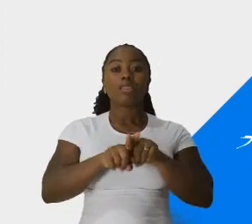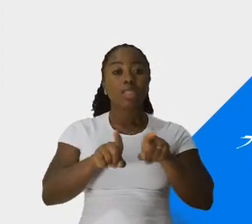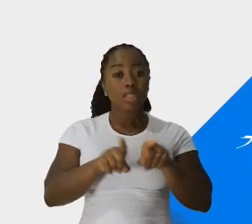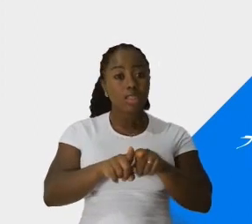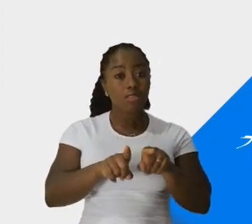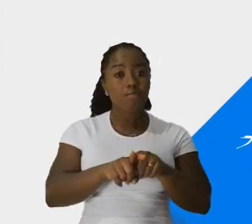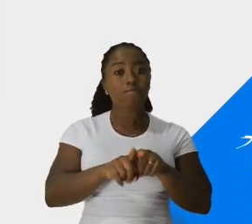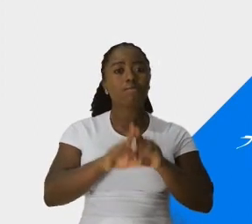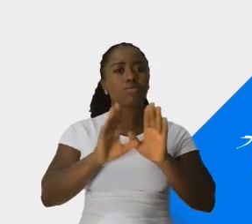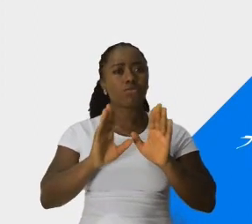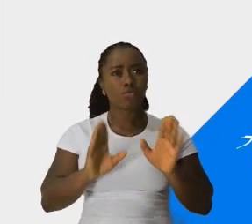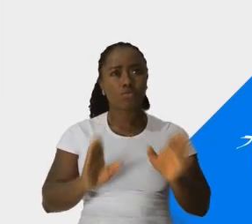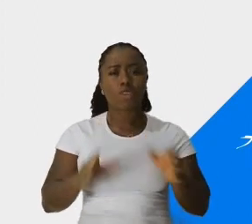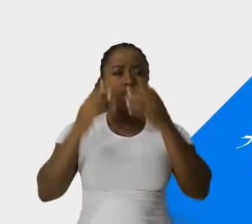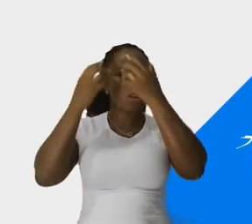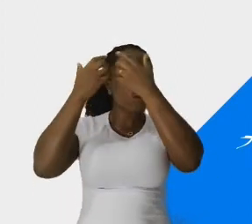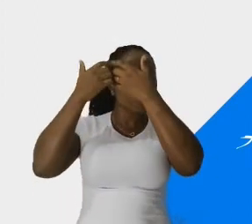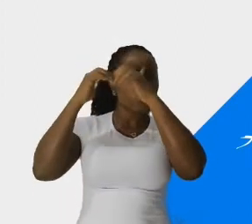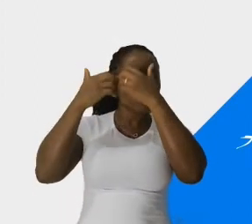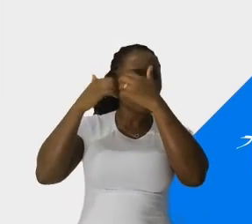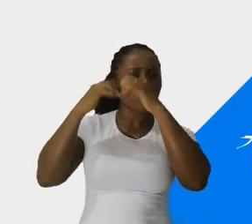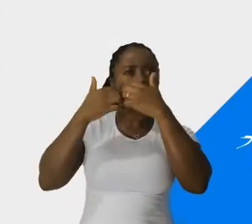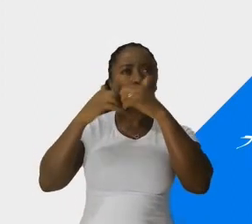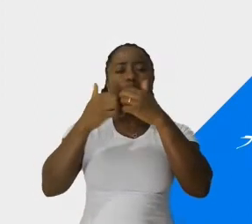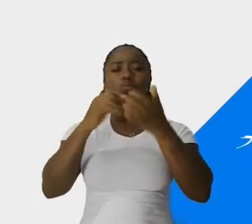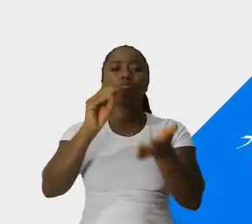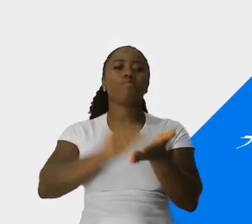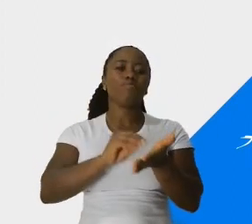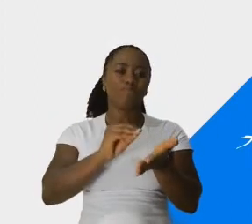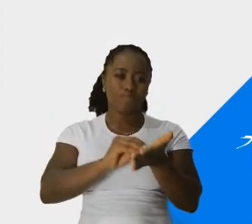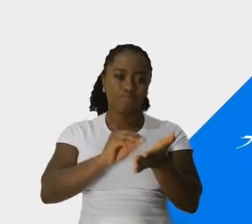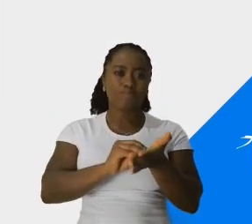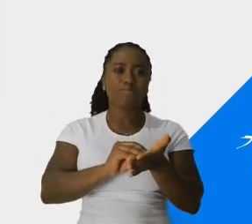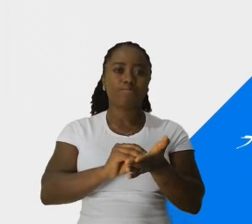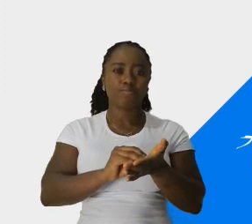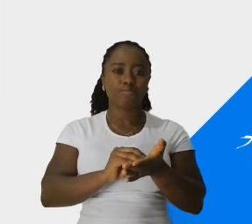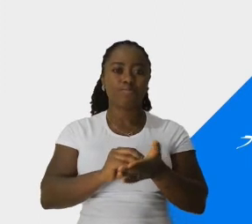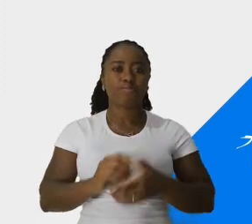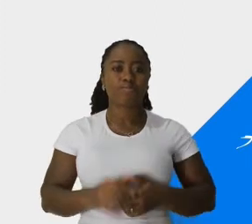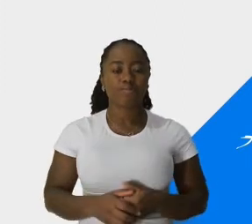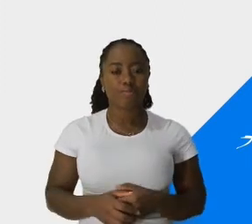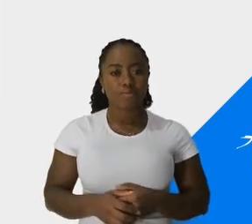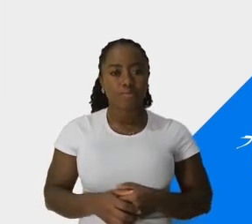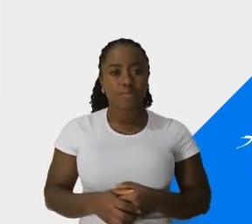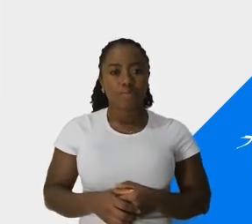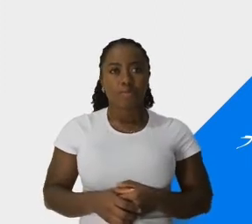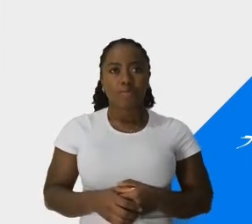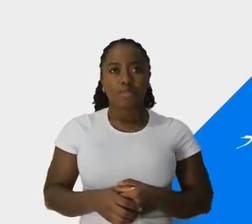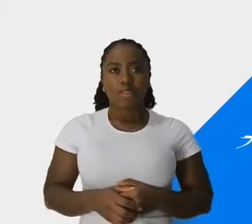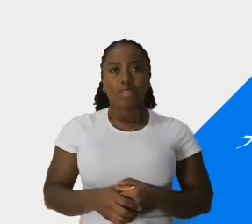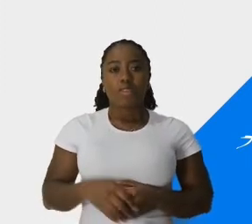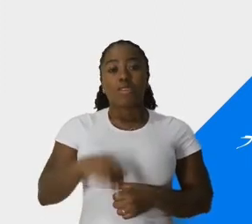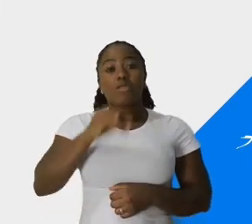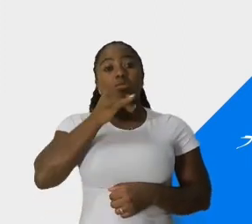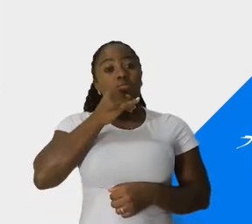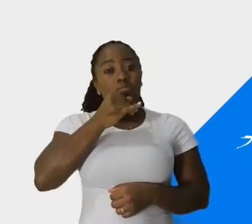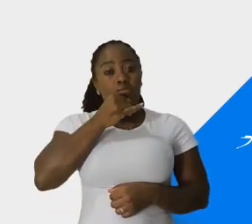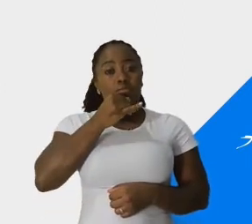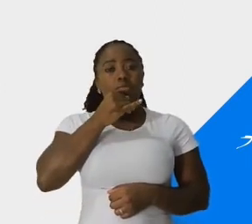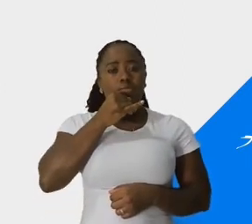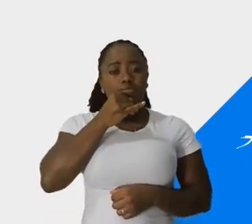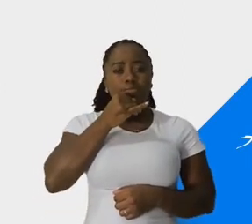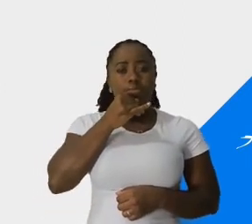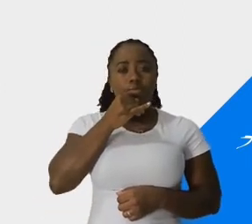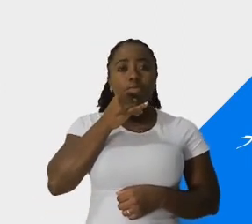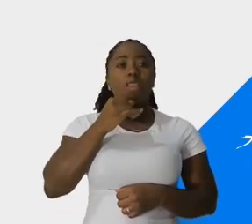virá. Então, por exemplo, você vai poder inferir o seguinte: olha, eu avaliei a